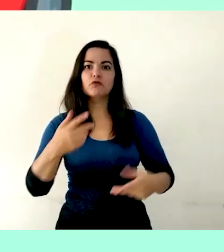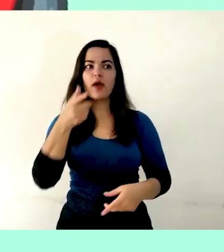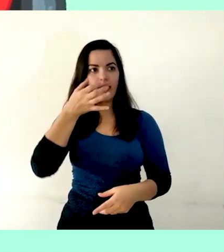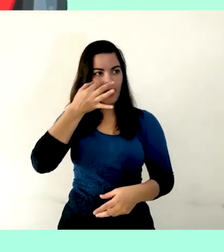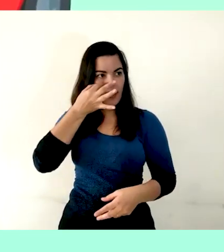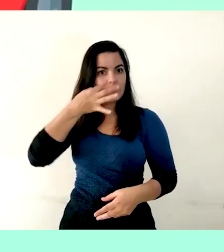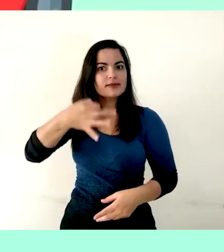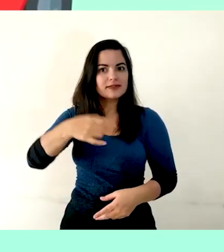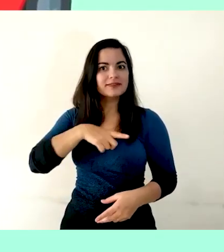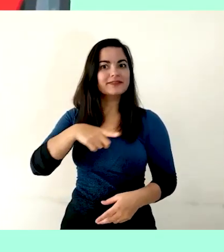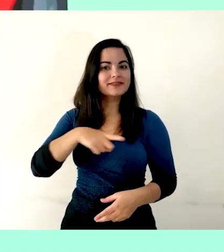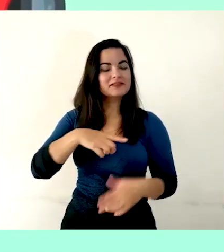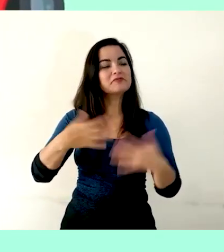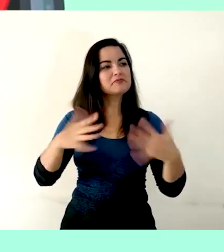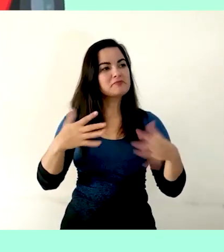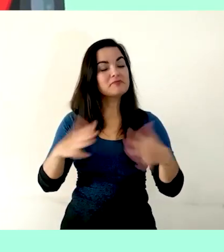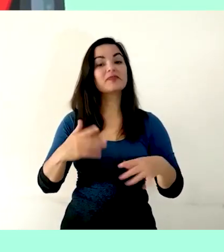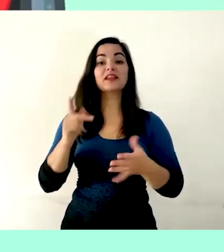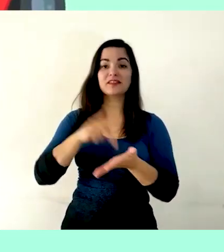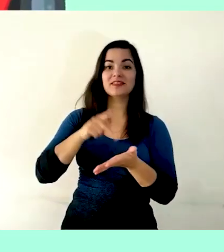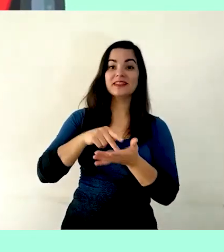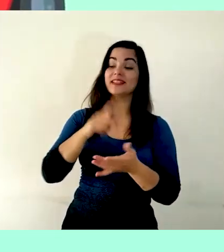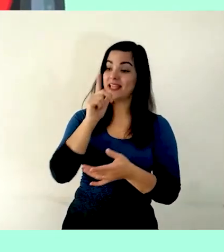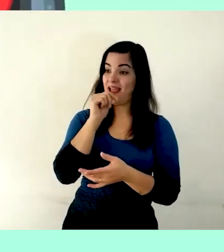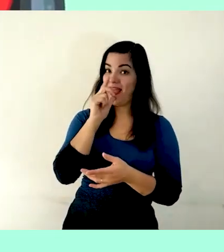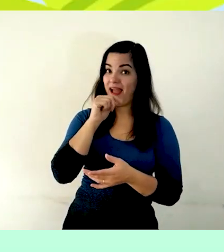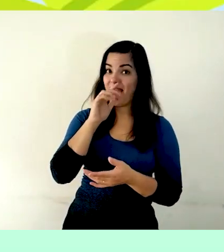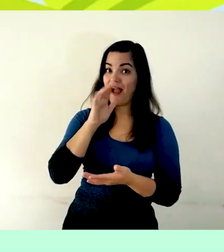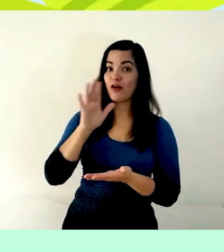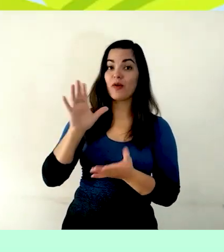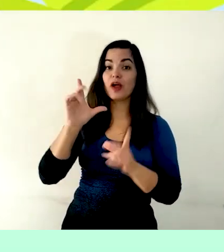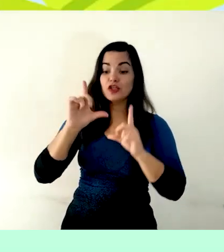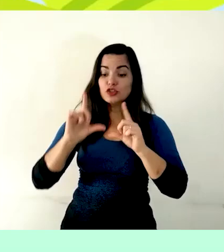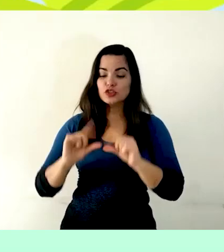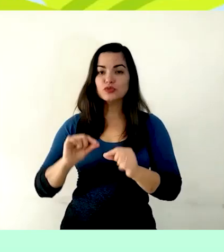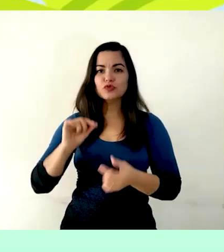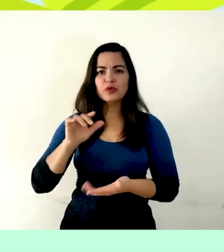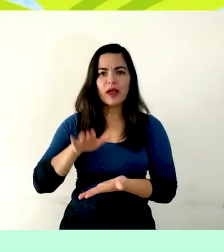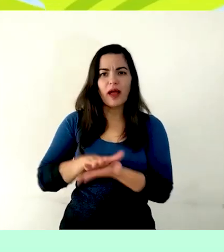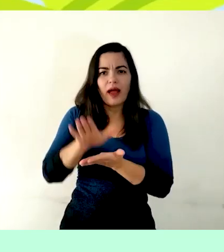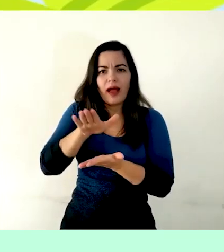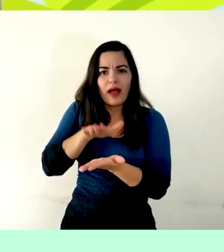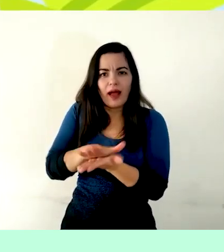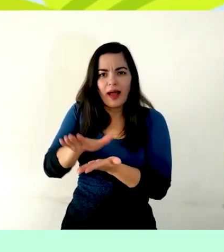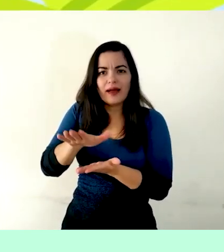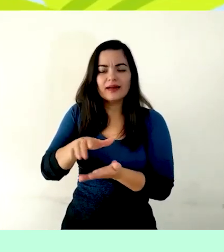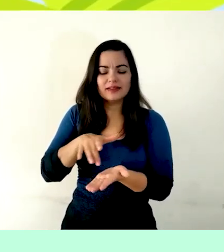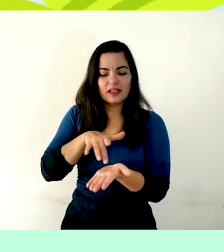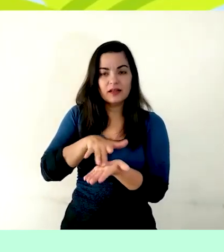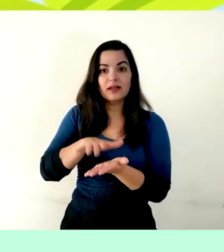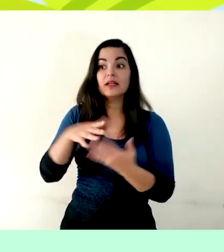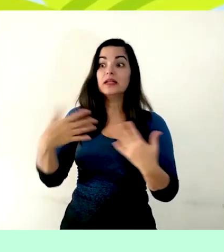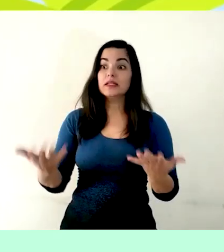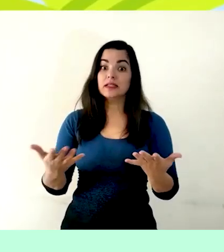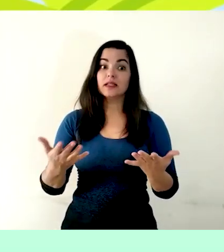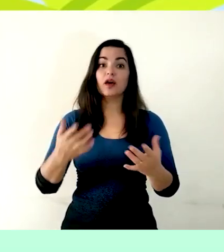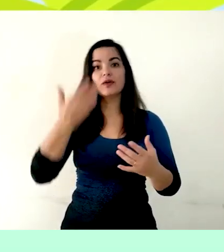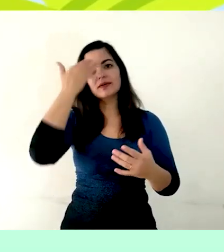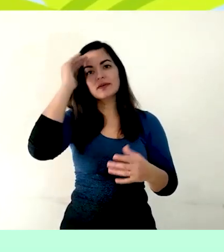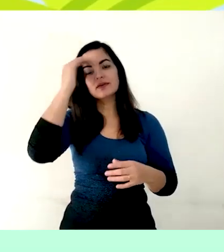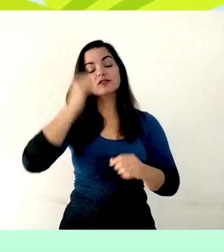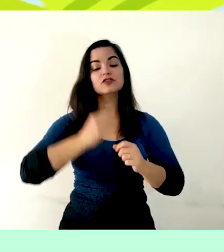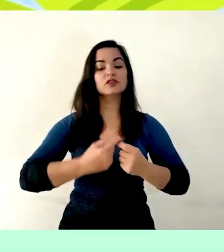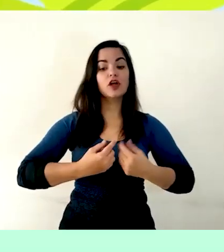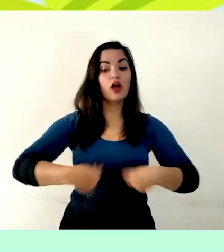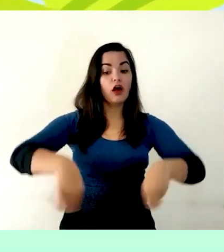É exatamente isso. Foi a água que diminuiu o atrito. Então o tapete esburacado causa mais atrito e andamos mais